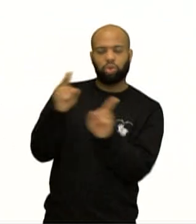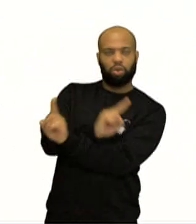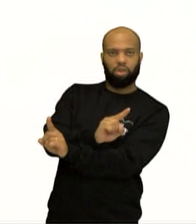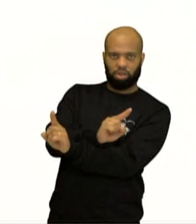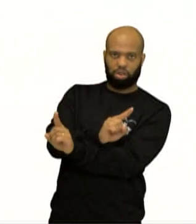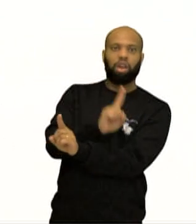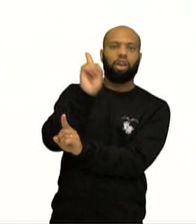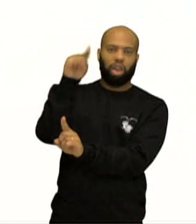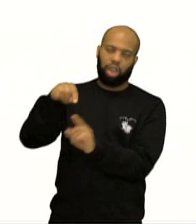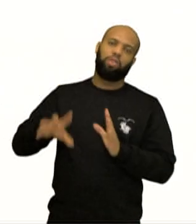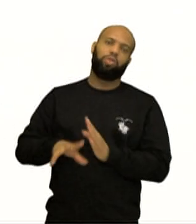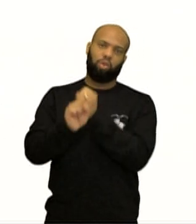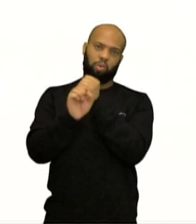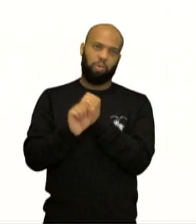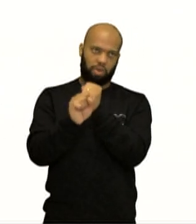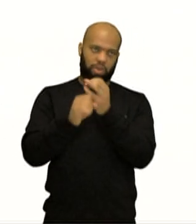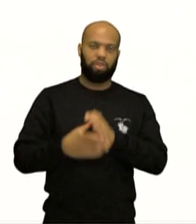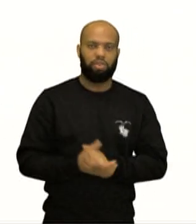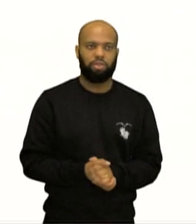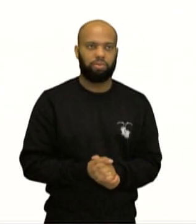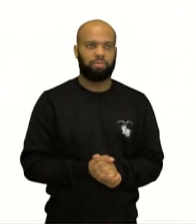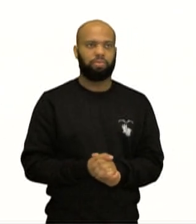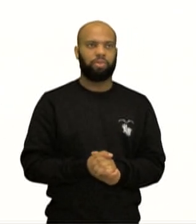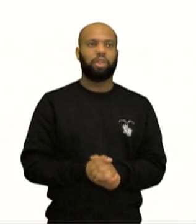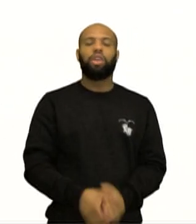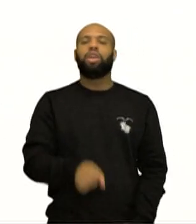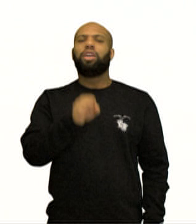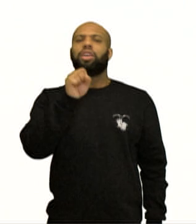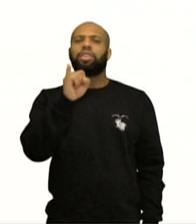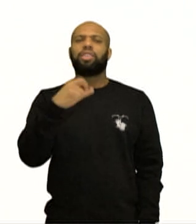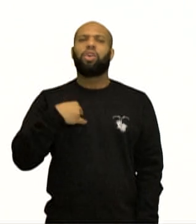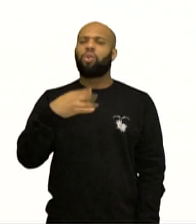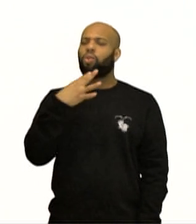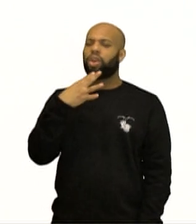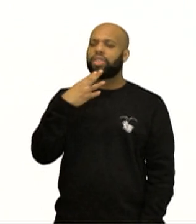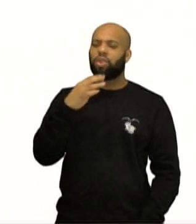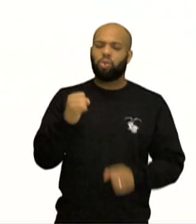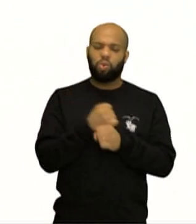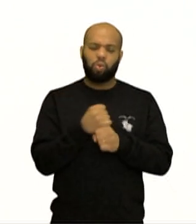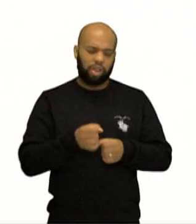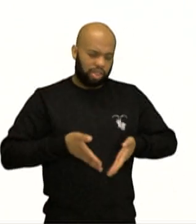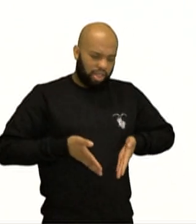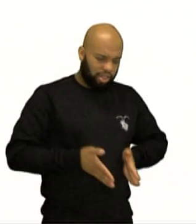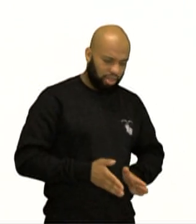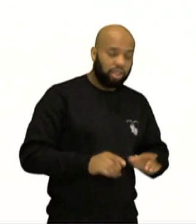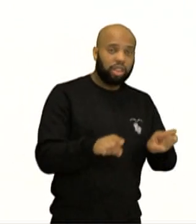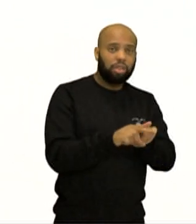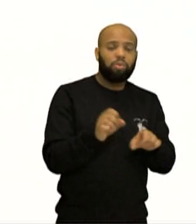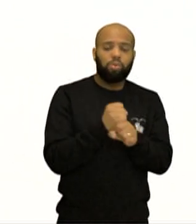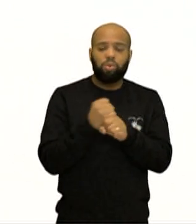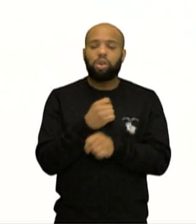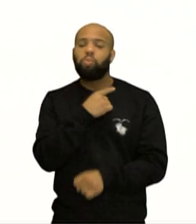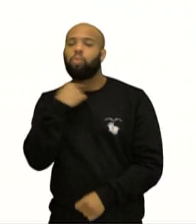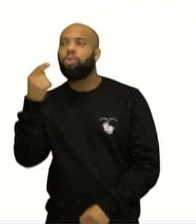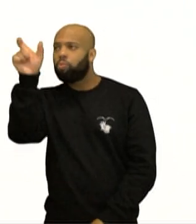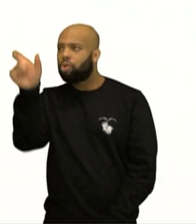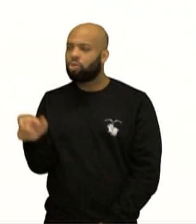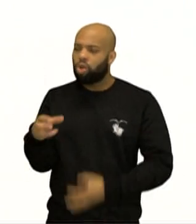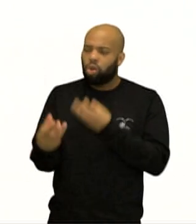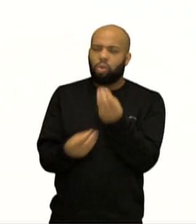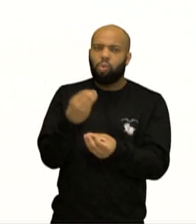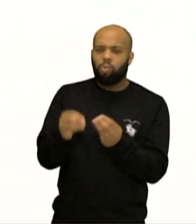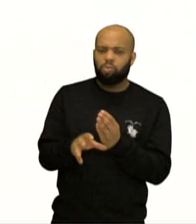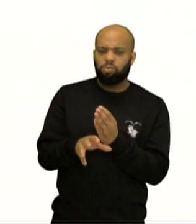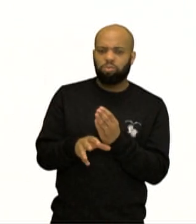usar essa regrinha aqui. Se eu conhecer o ano de nascimento e de morte de uma pessoa, como que eu calculo o tempo de